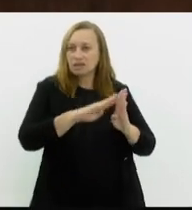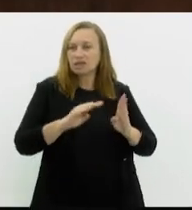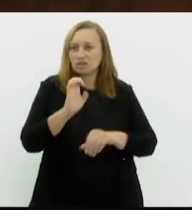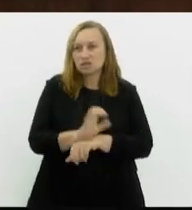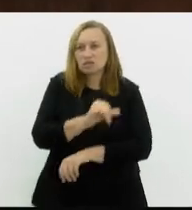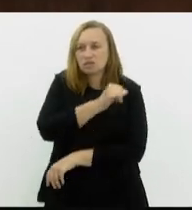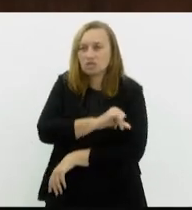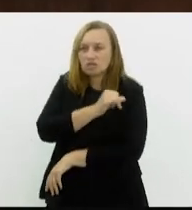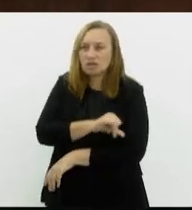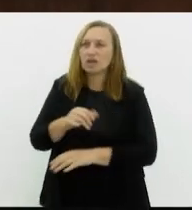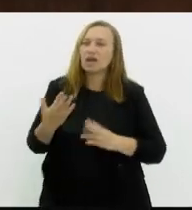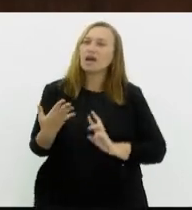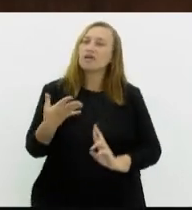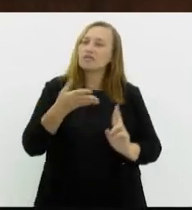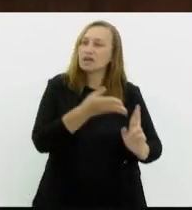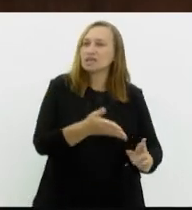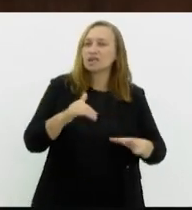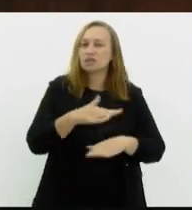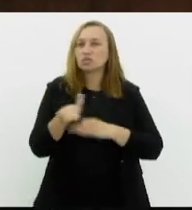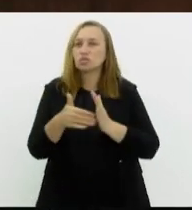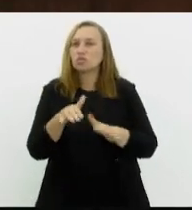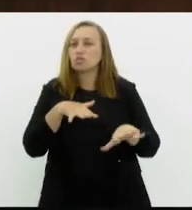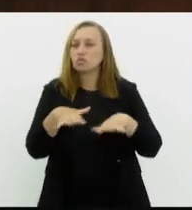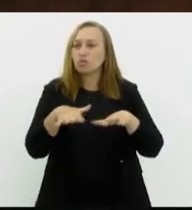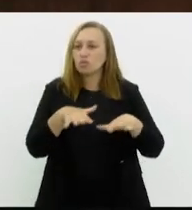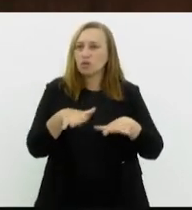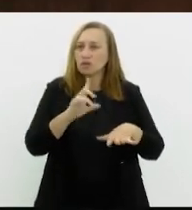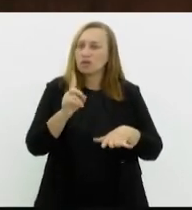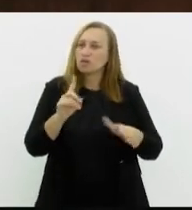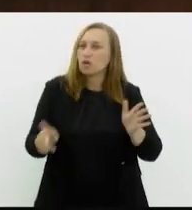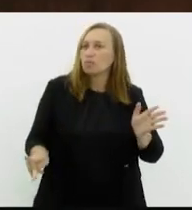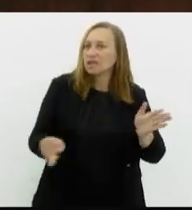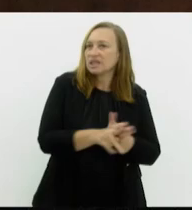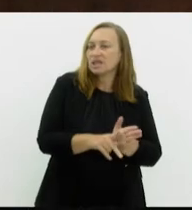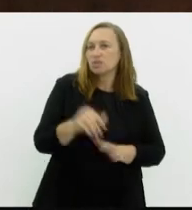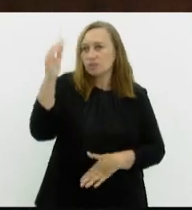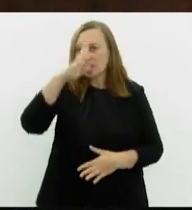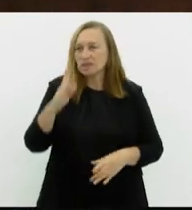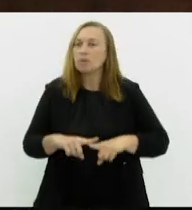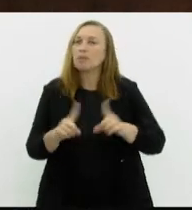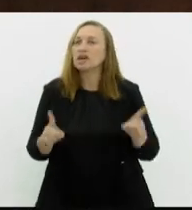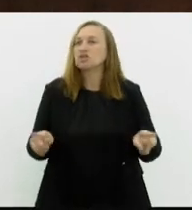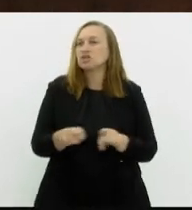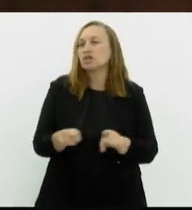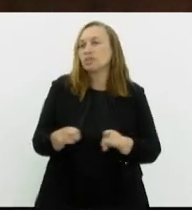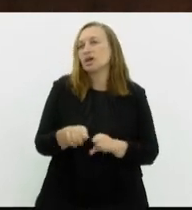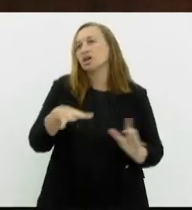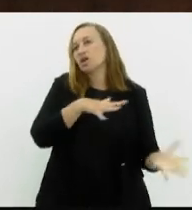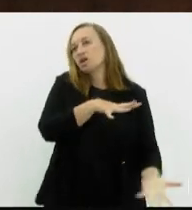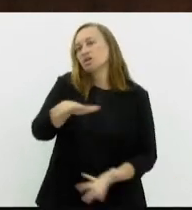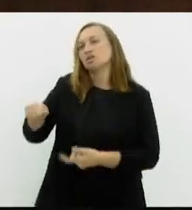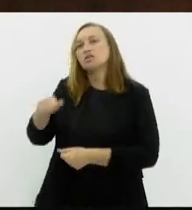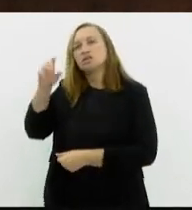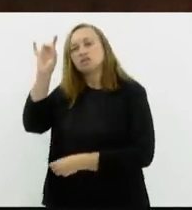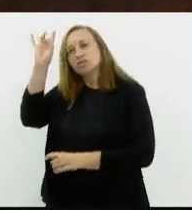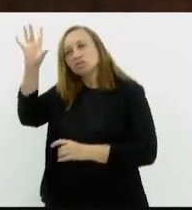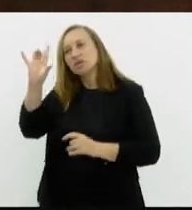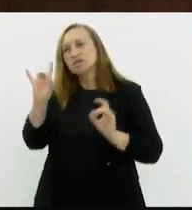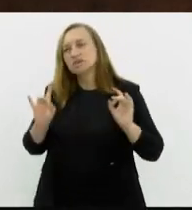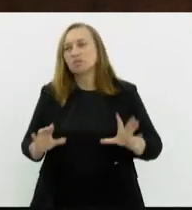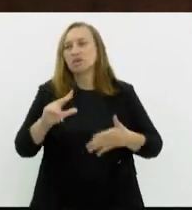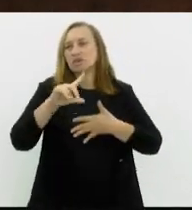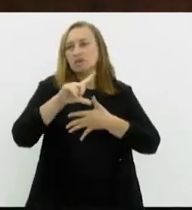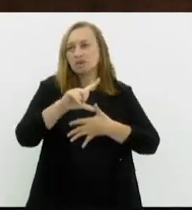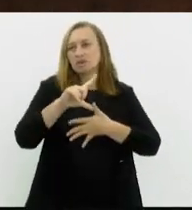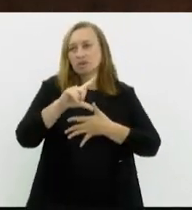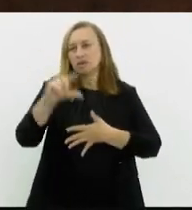é referenciar todo esse movimento que não é só daqui do Brasil, mas é do mundo, especialmente da América Latina